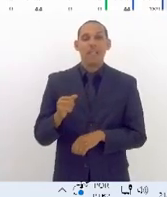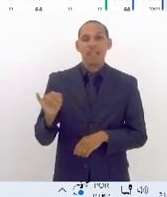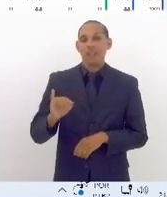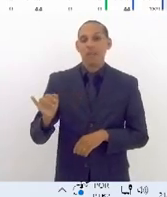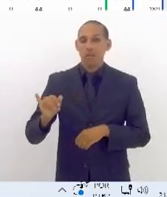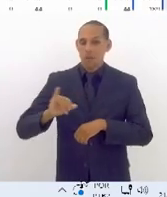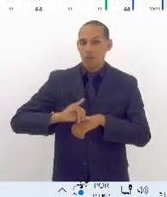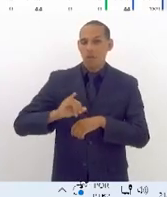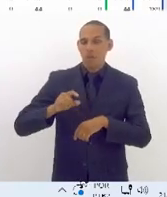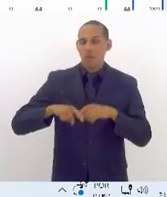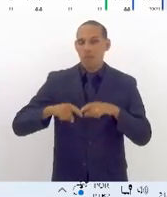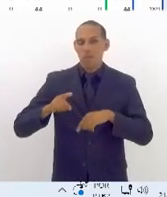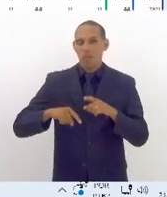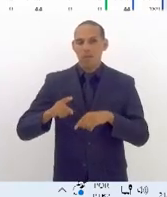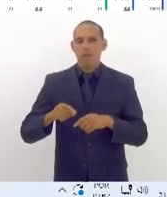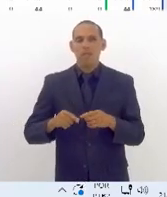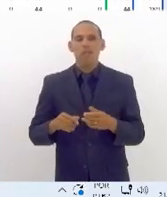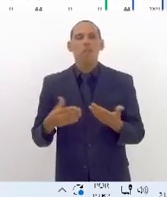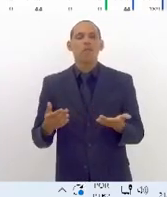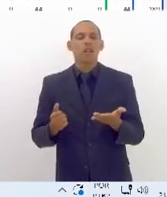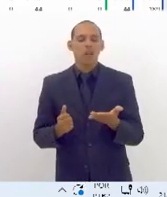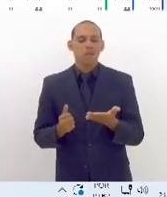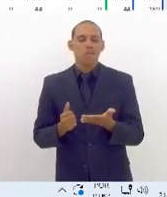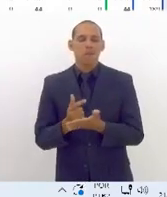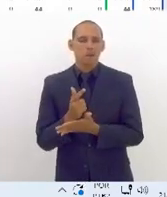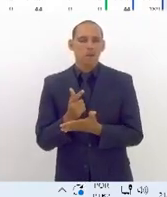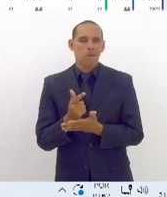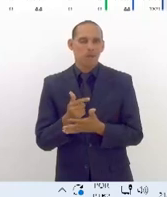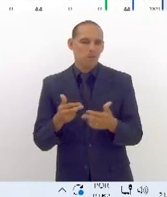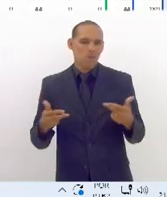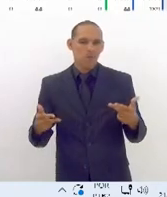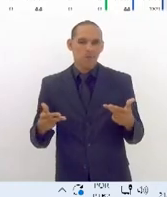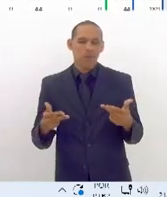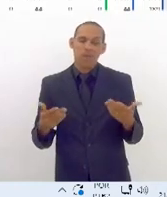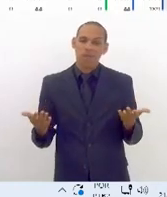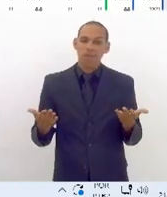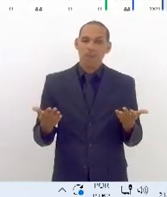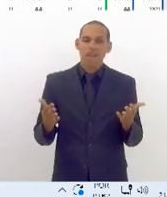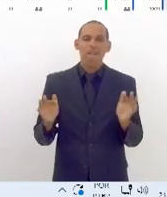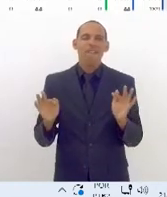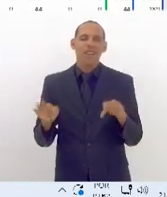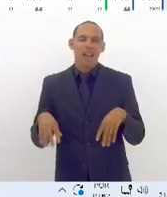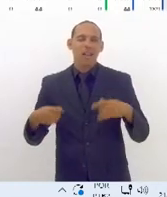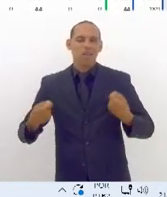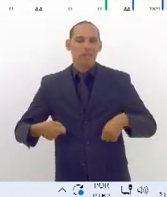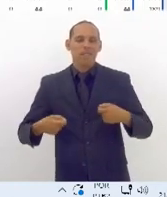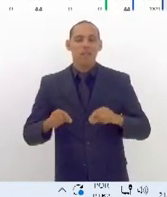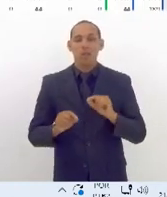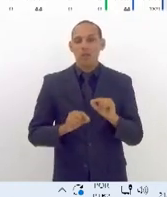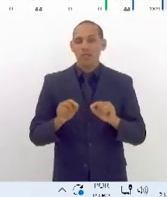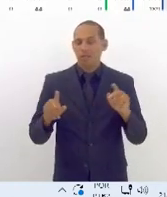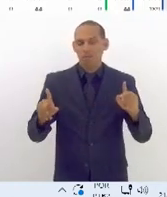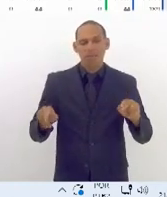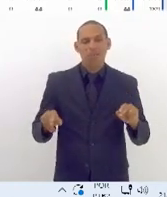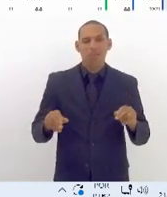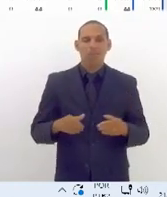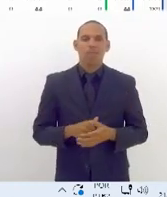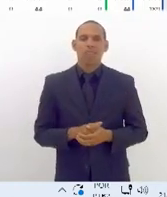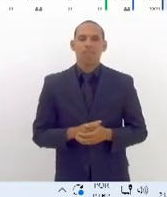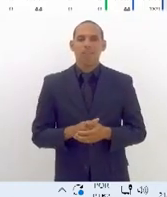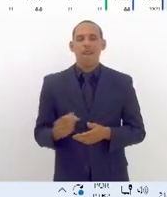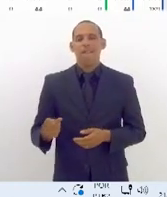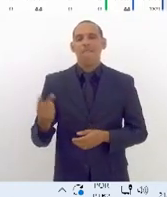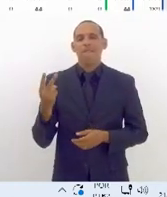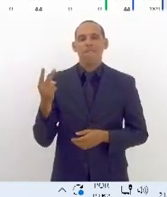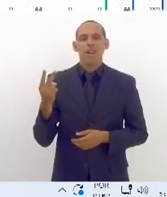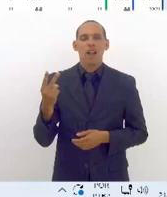pelas atividades econômicas ao adquirir em seus insumos seguindo a demanda final vai ser a mesma coisa com valor dos